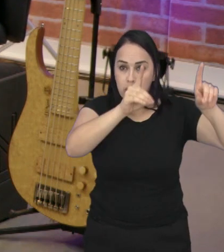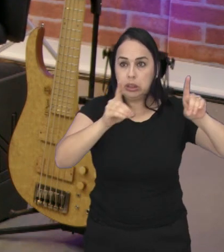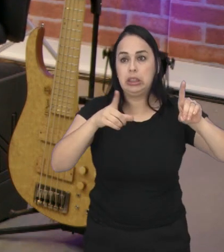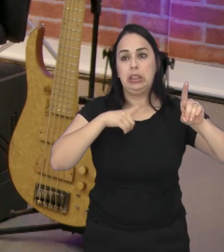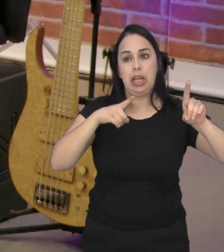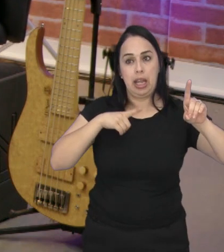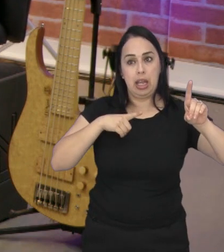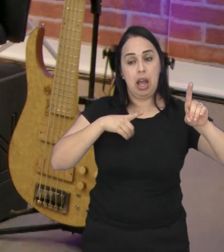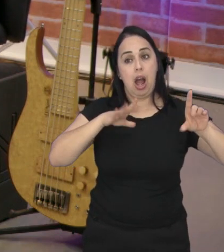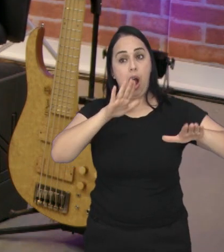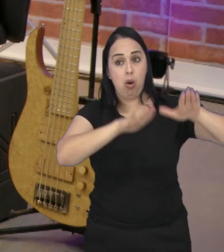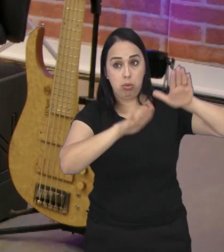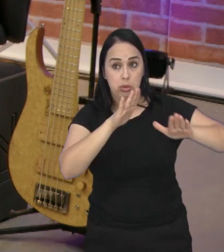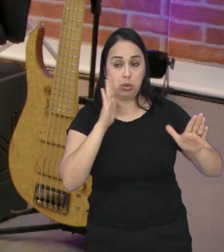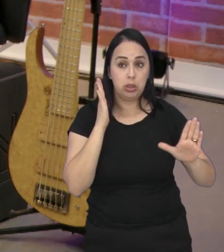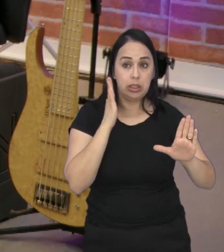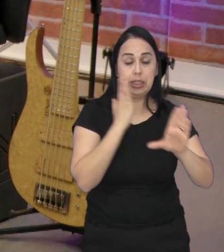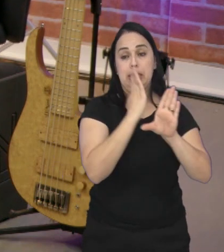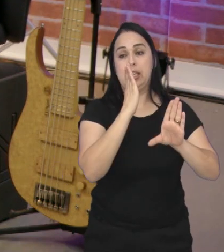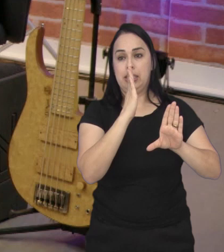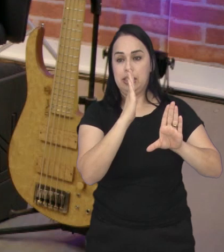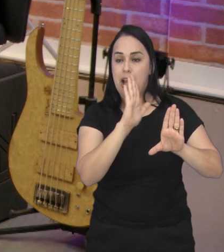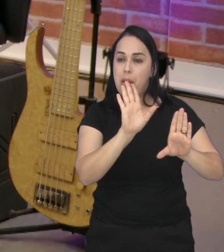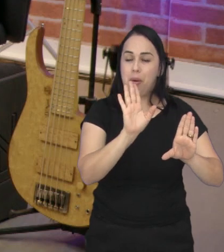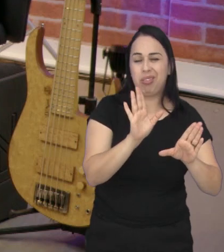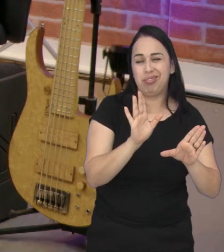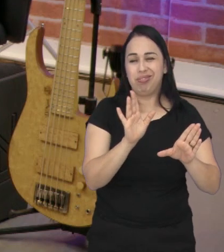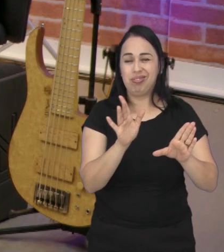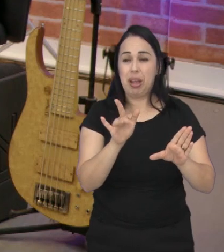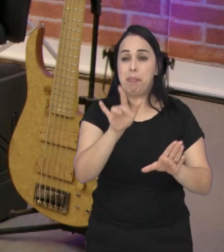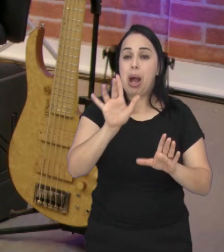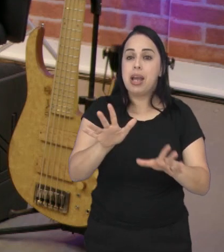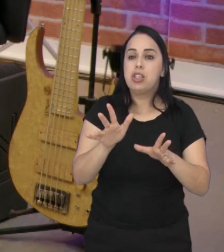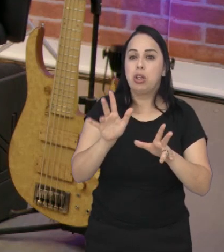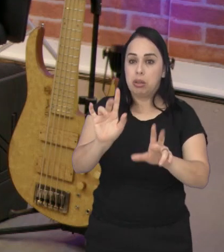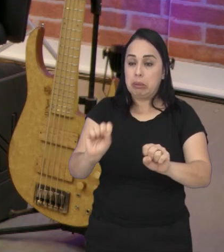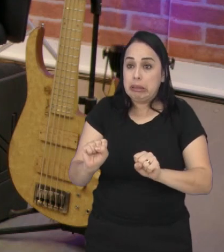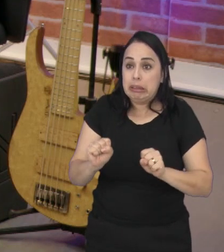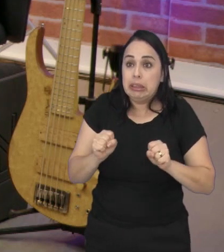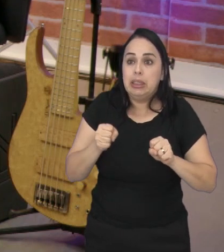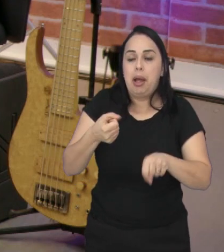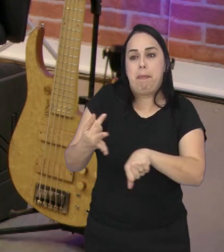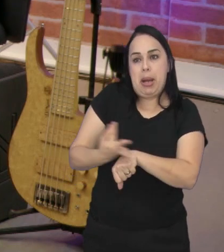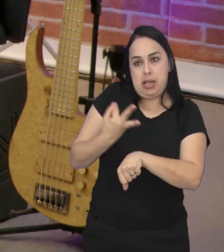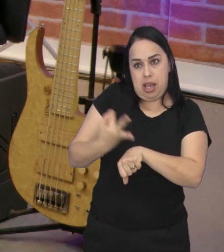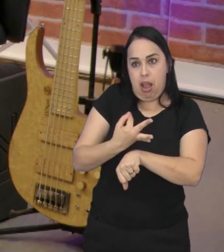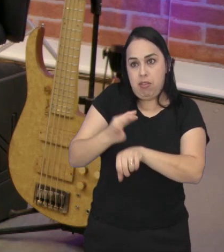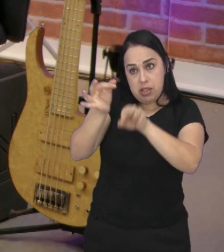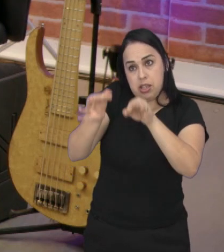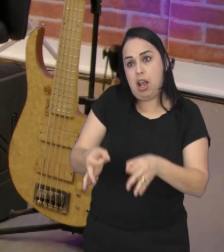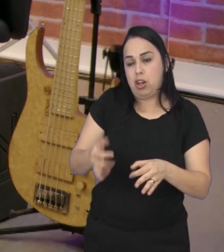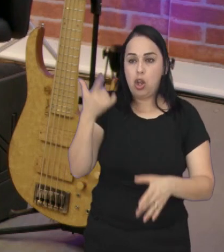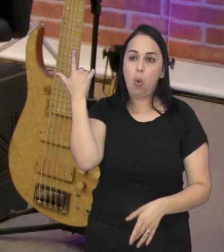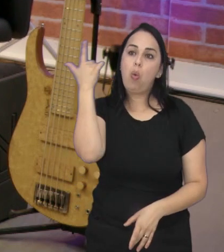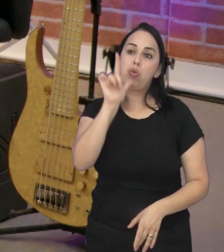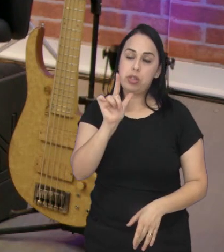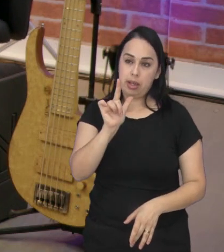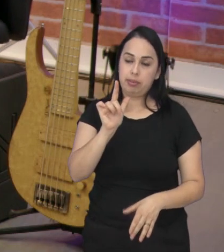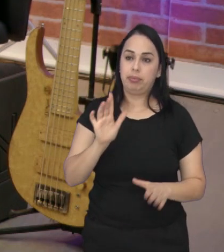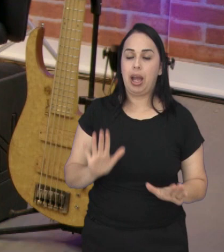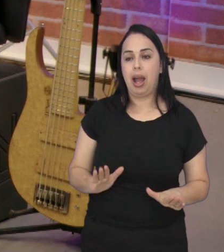algo, né? Alguns descobrem, outros não. Mas todo mundo tem a perseverança de fazer algo dar